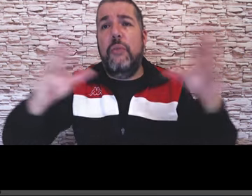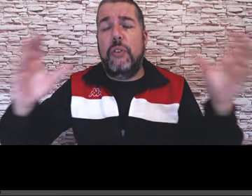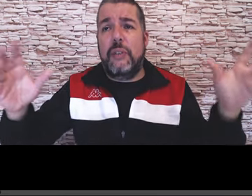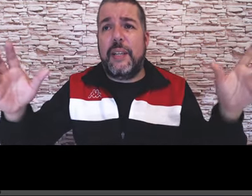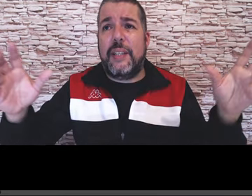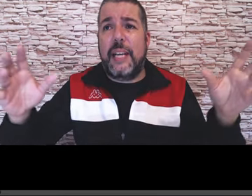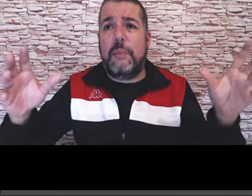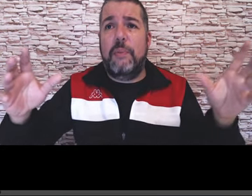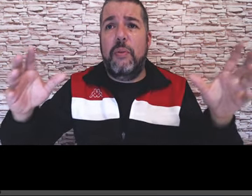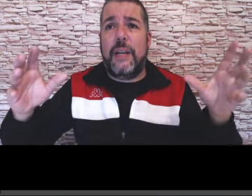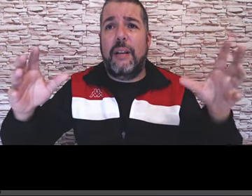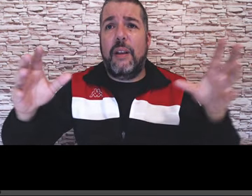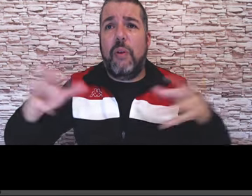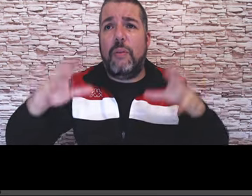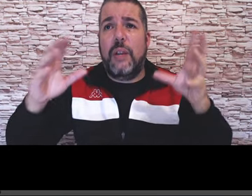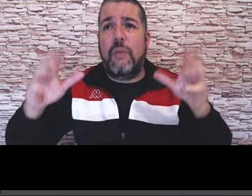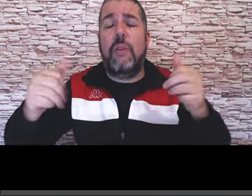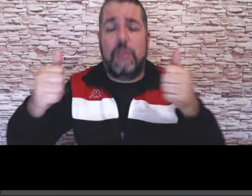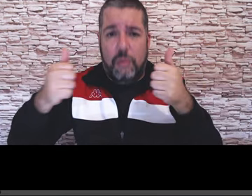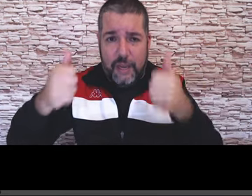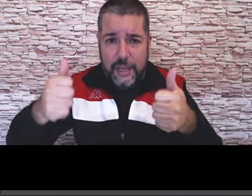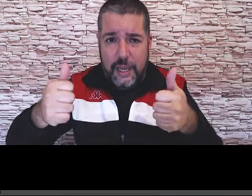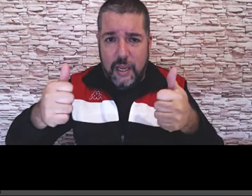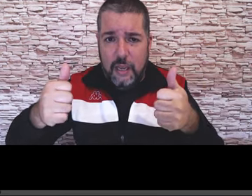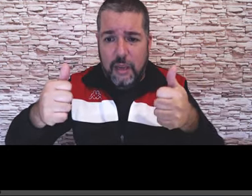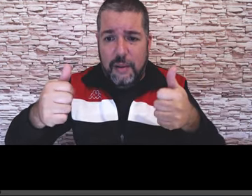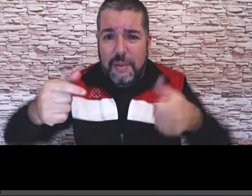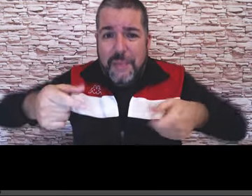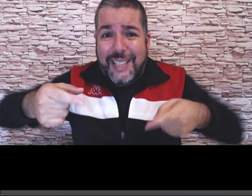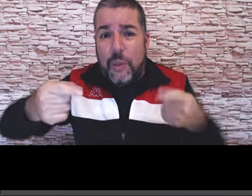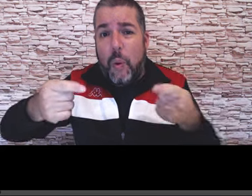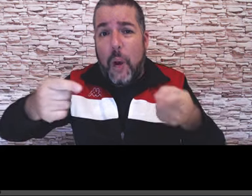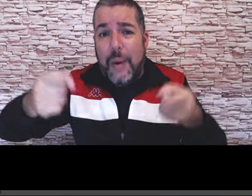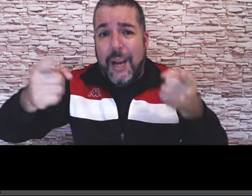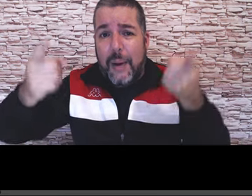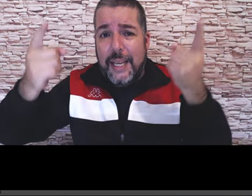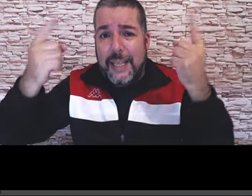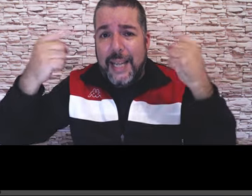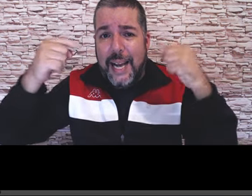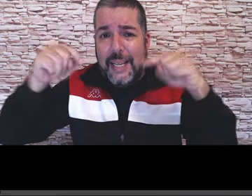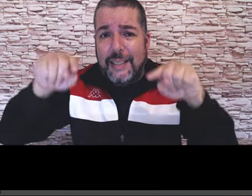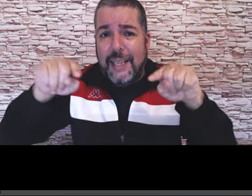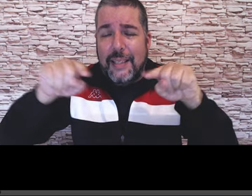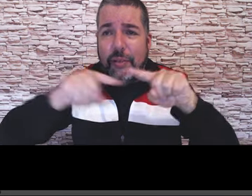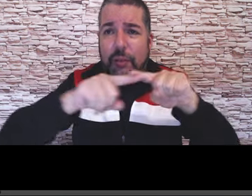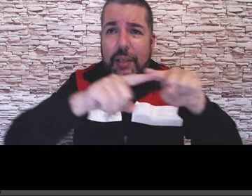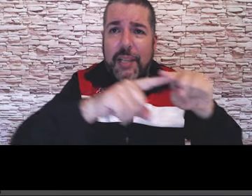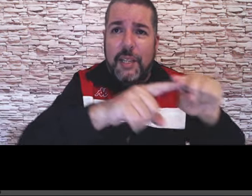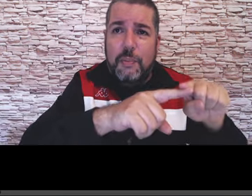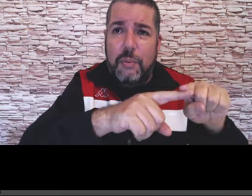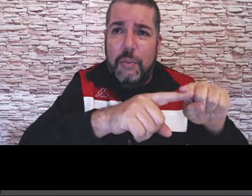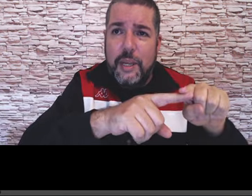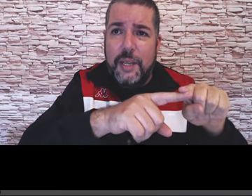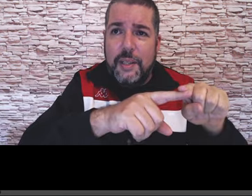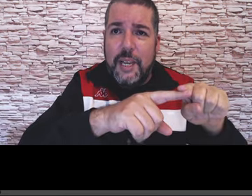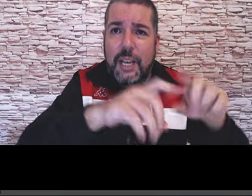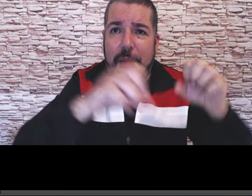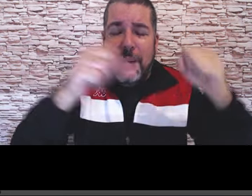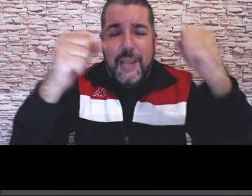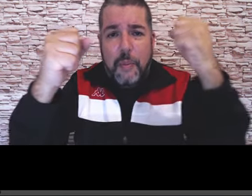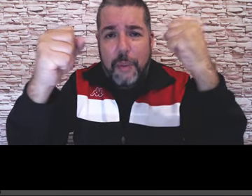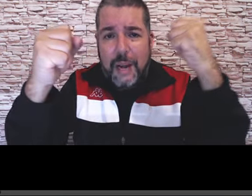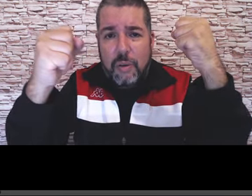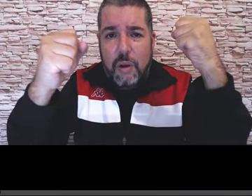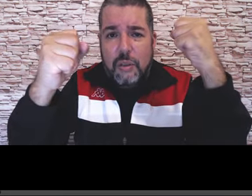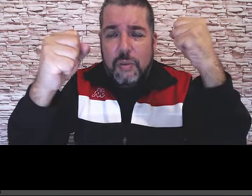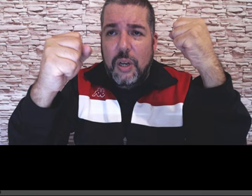governo Lula construiu muita universidade pública, como nenhum outro, ok? Mas Qual a qualidade dessas universidades públicas? E